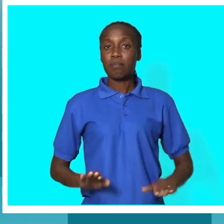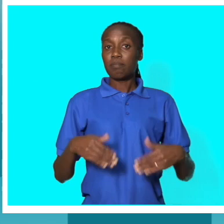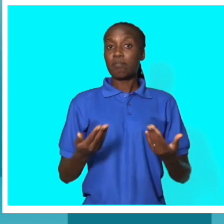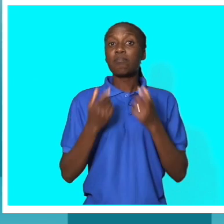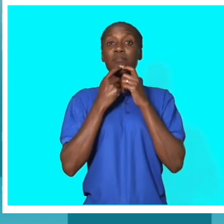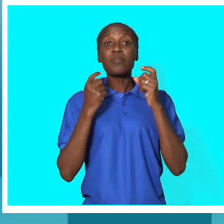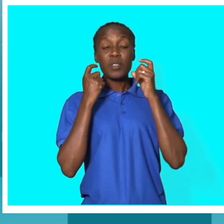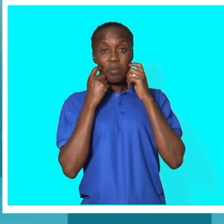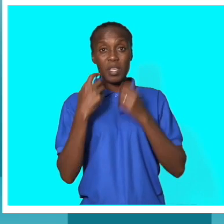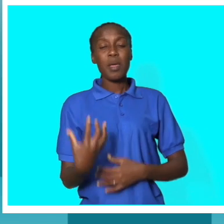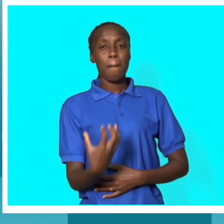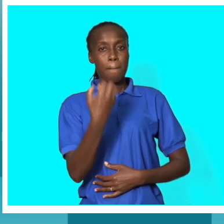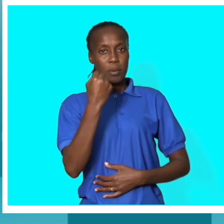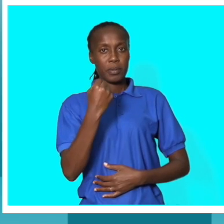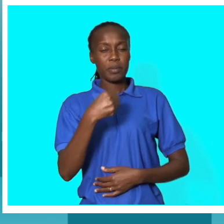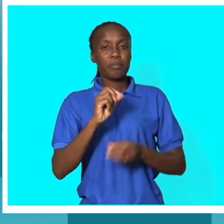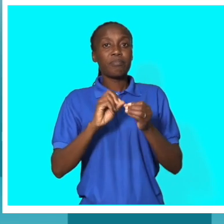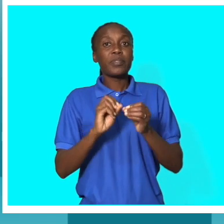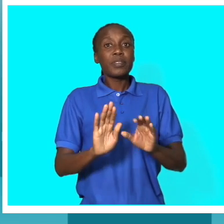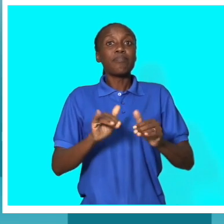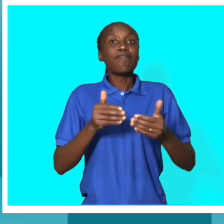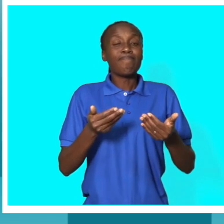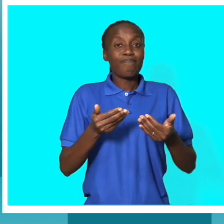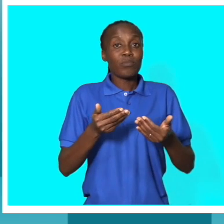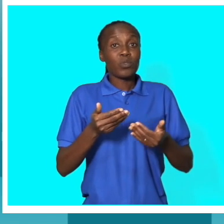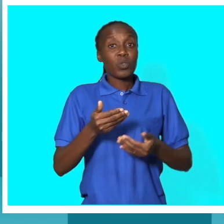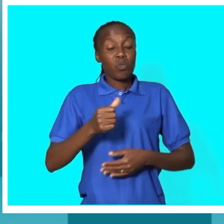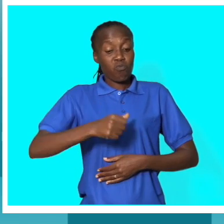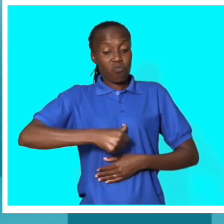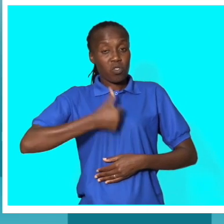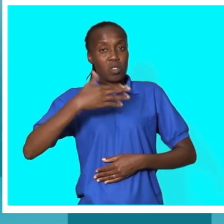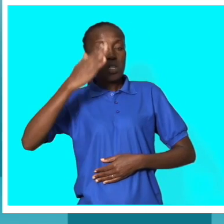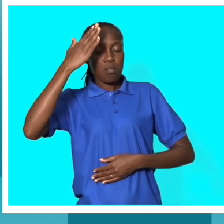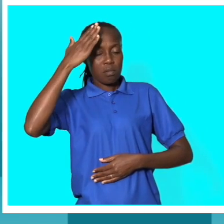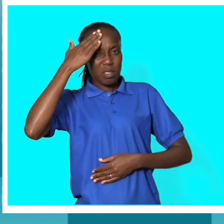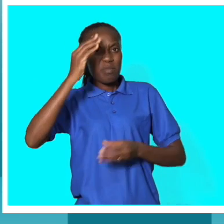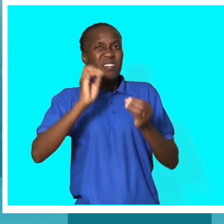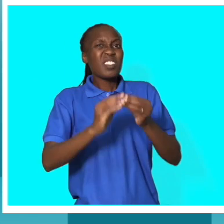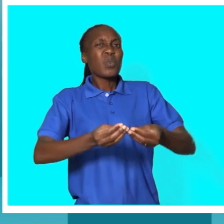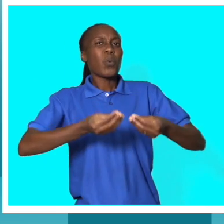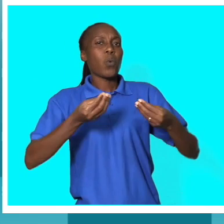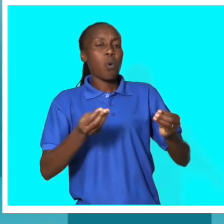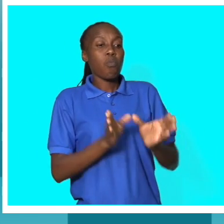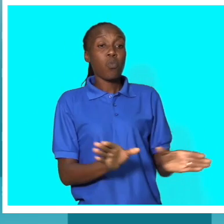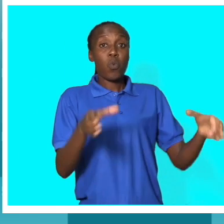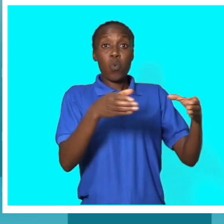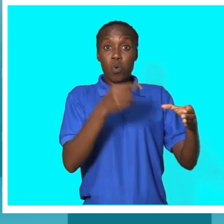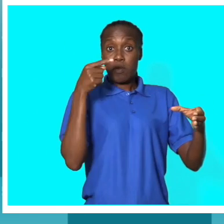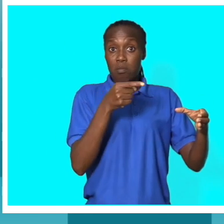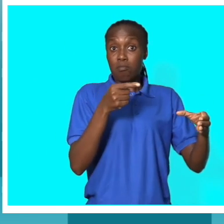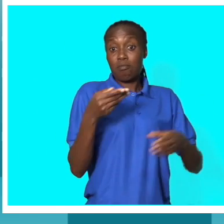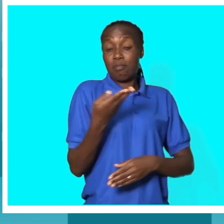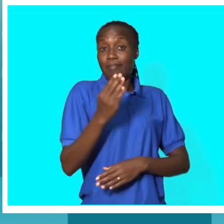nacionais. Moçambique poderá fazer o que lhe compete, é tentar amelhar pontos em casa. Se